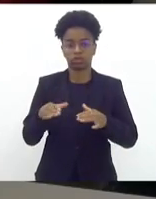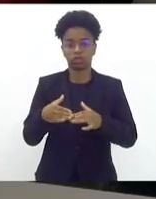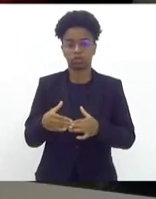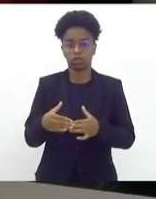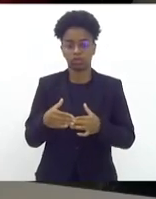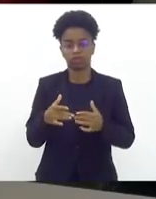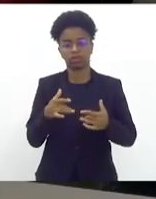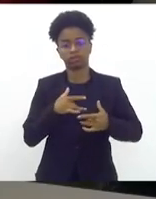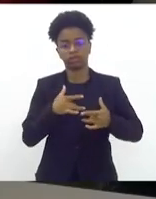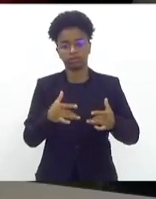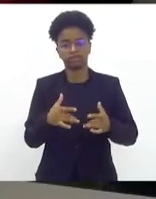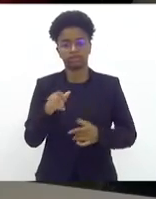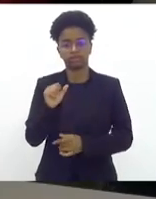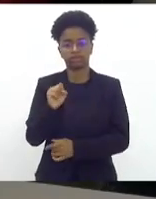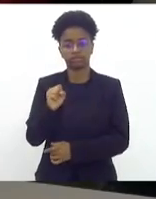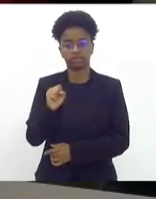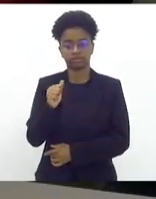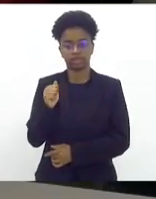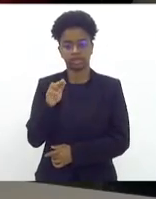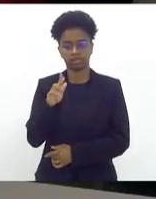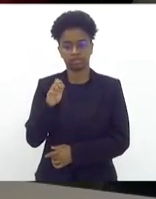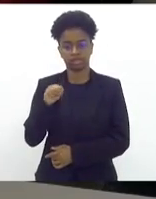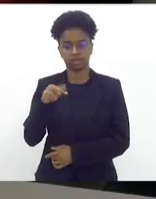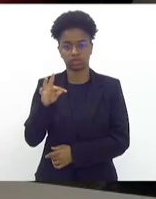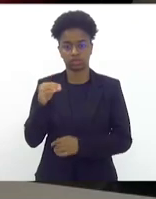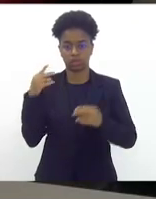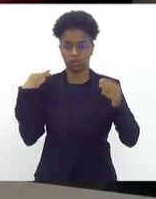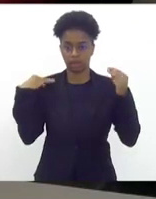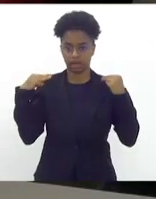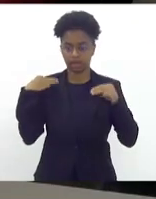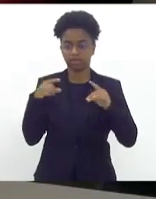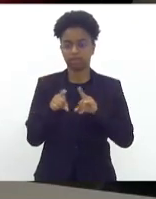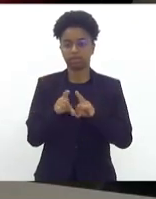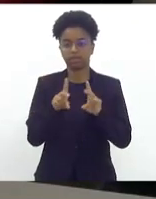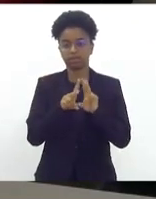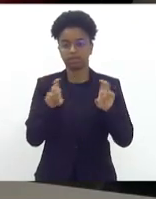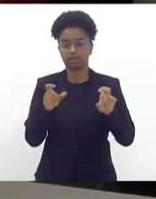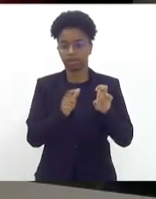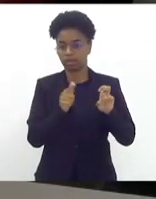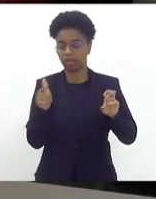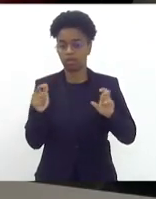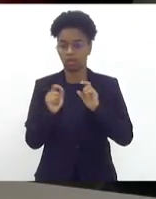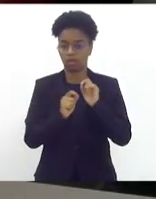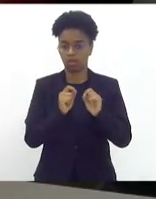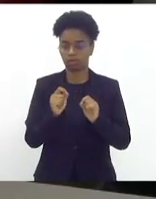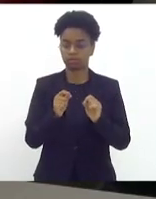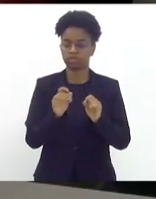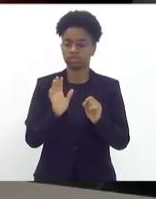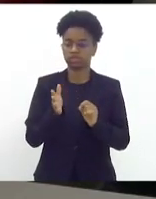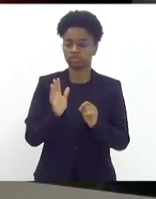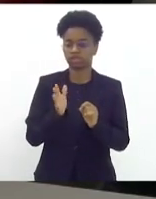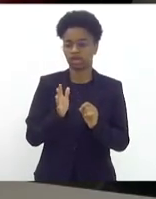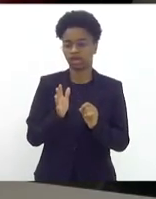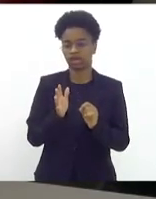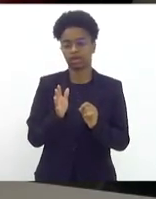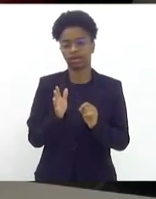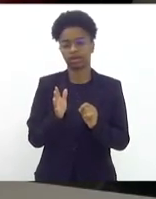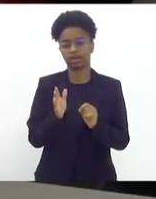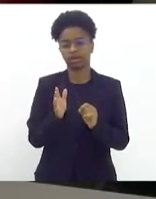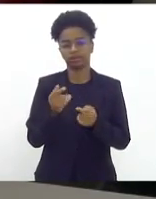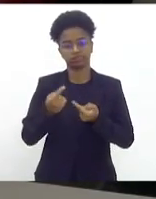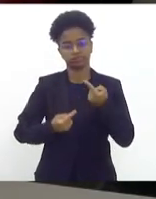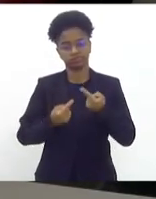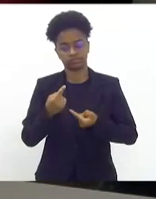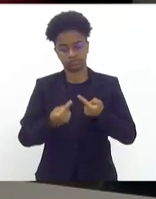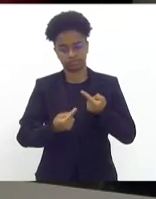dos sargentos da Marinha. Perfeito. E a outra questão, senhor presidente, é que aí já mais em